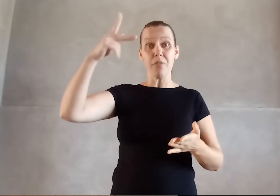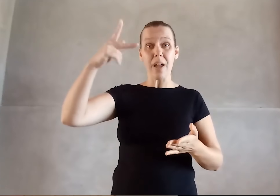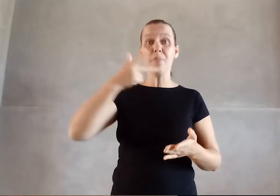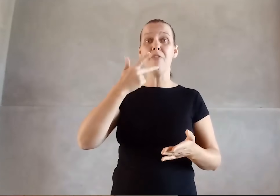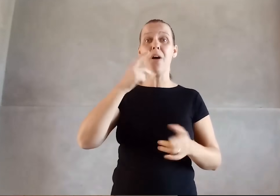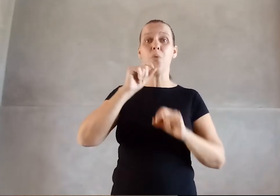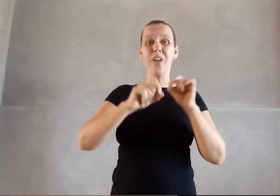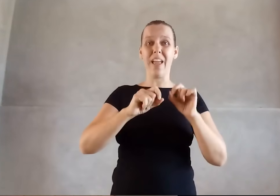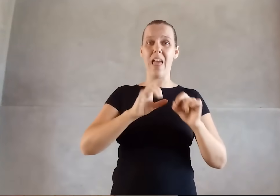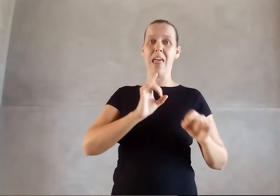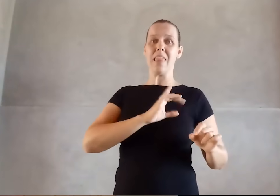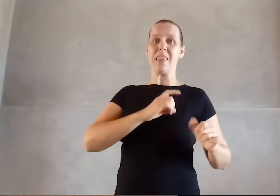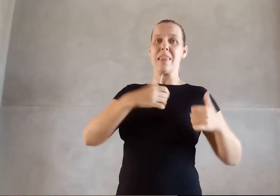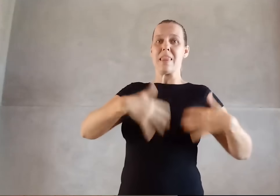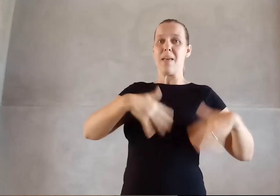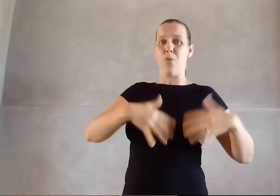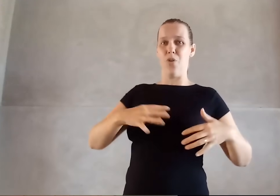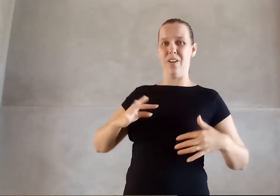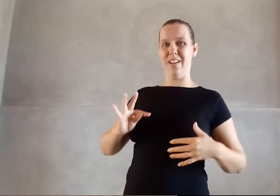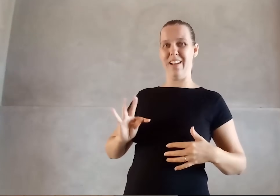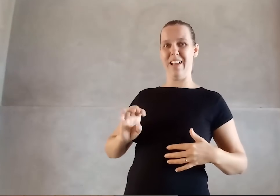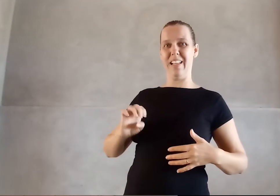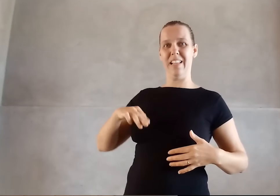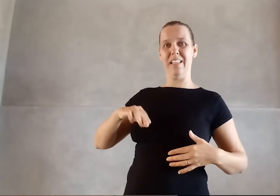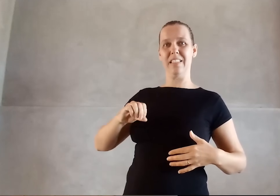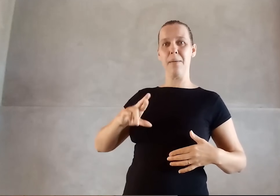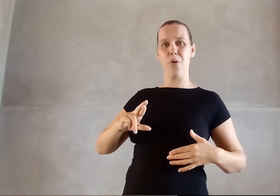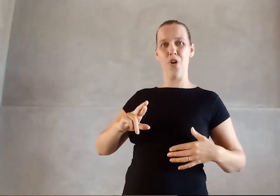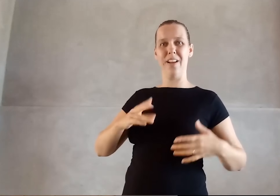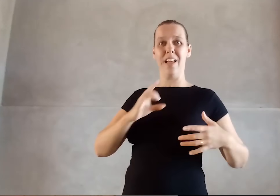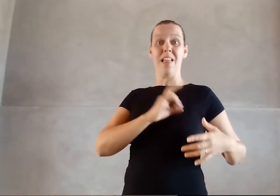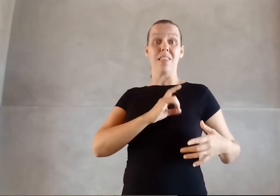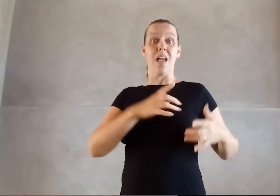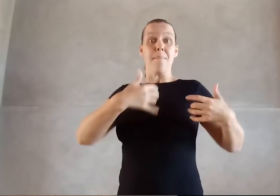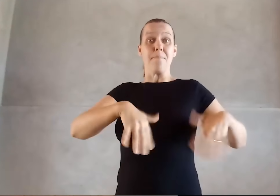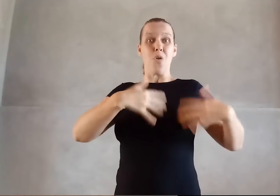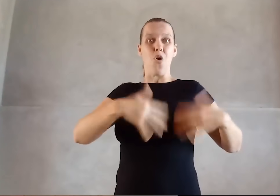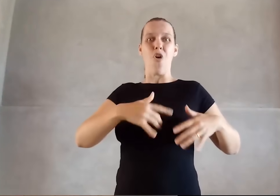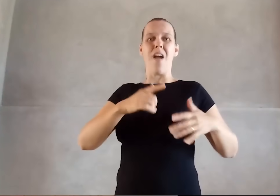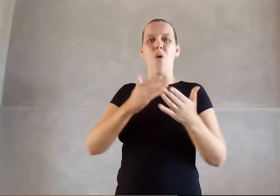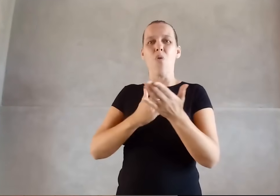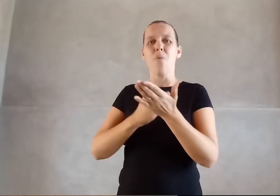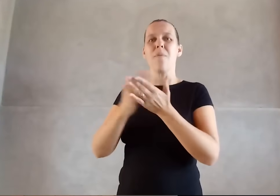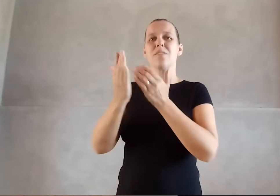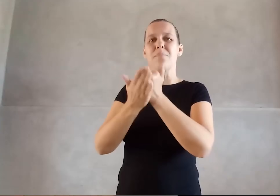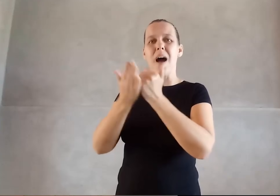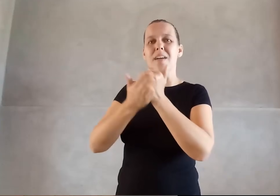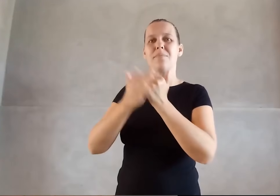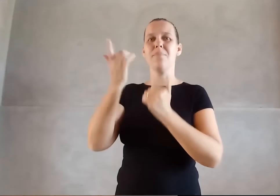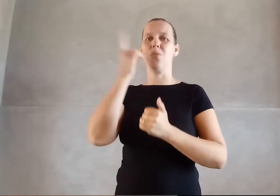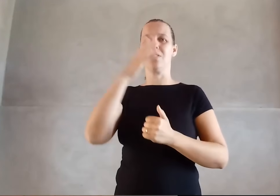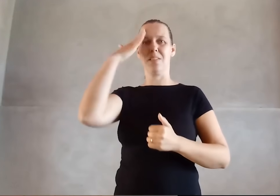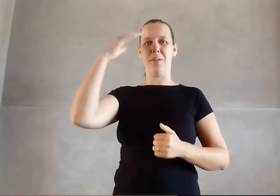encontrar sabedoria. Lá em Provérbios diz que o temor ao Senhor é o princípio da sabedoria. Na